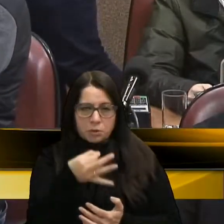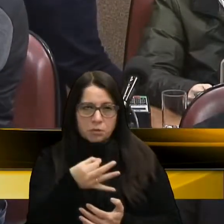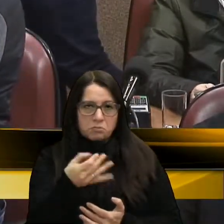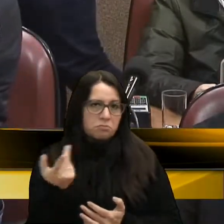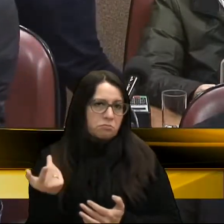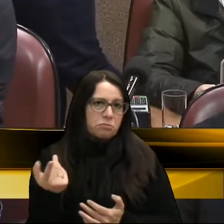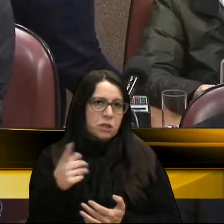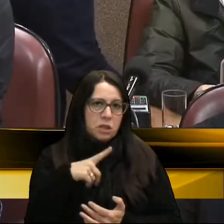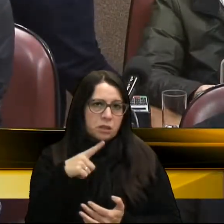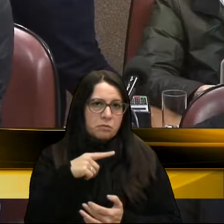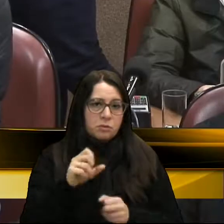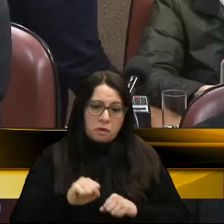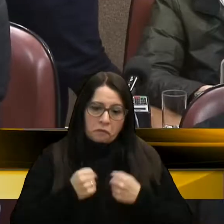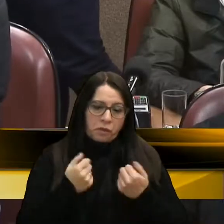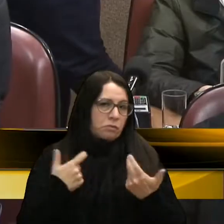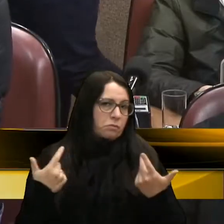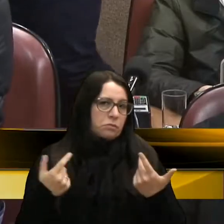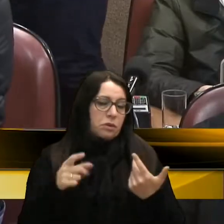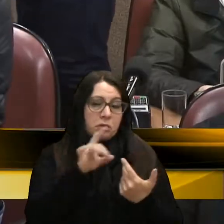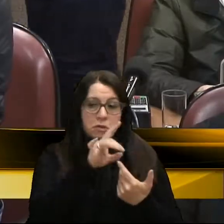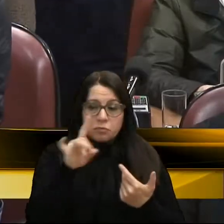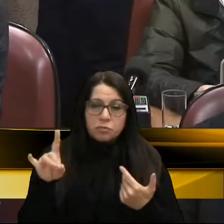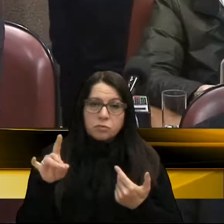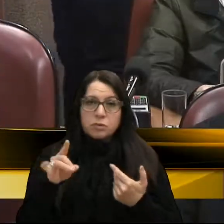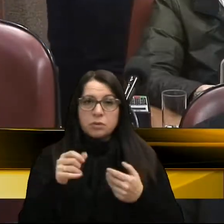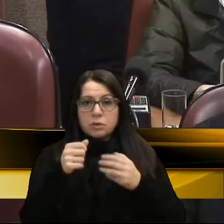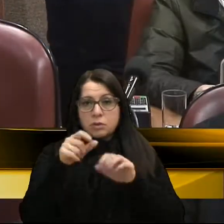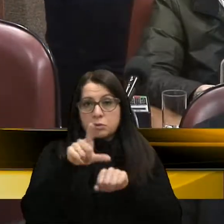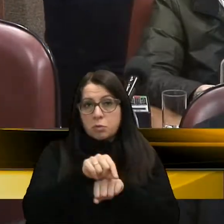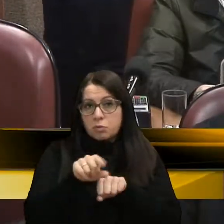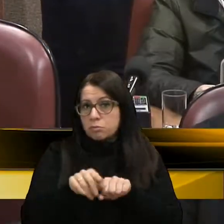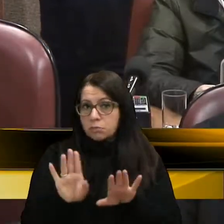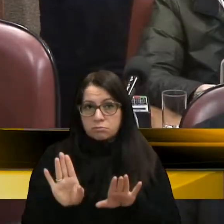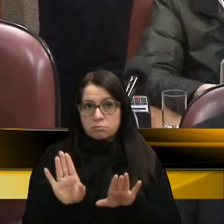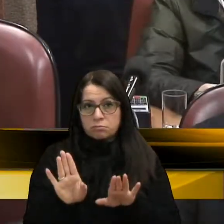um faz a sua defesa, cada um tem o seu argumento.